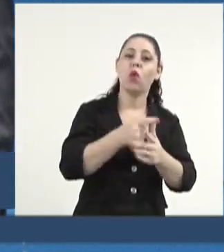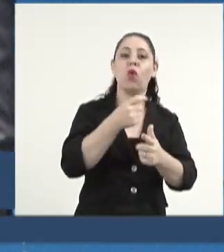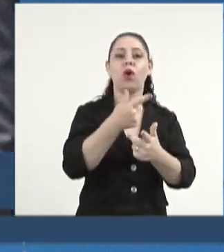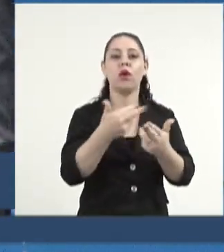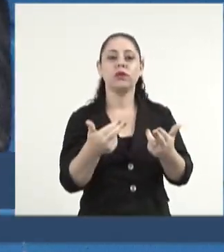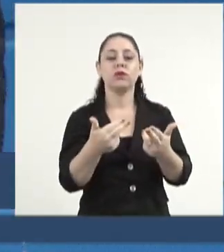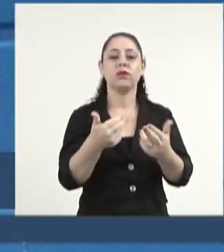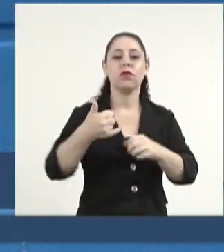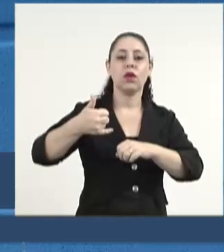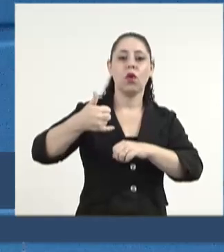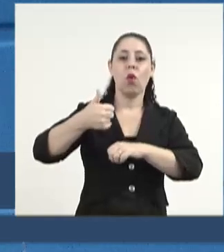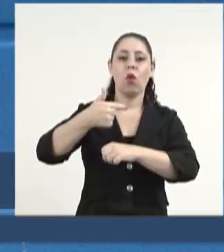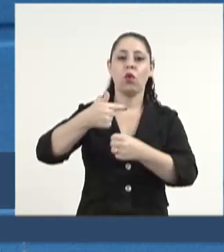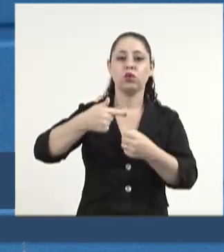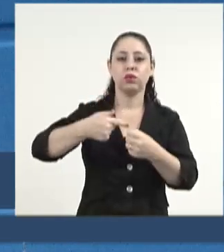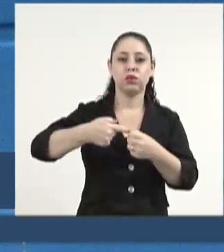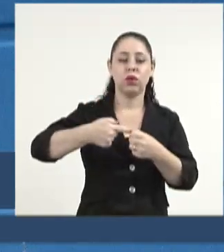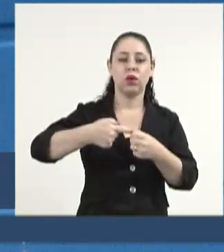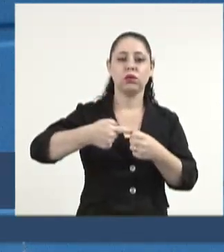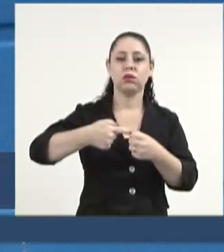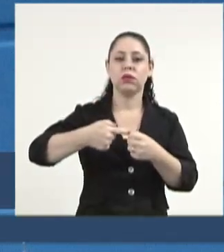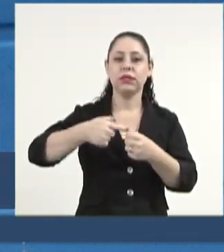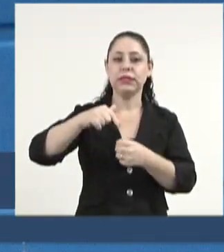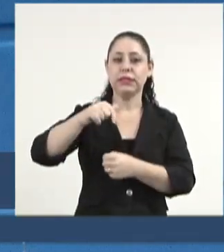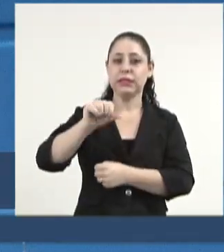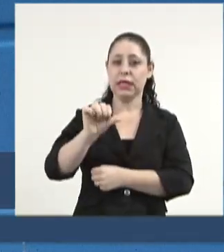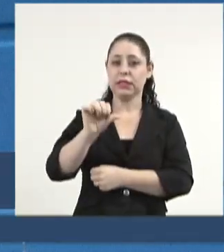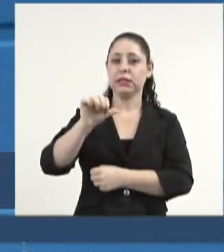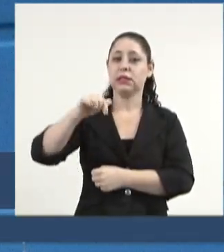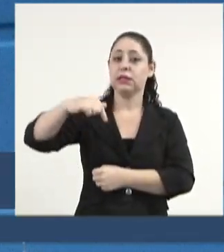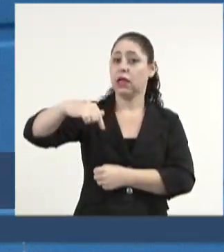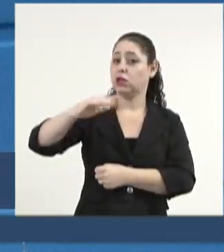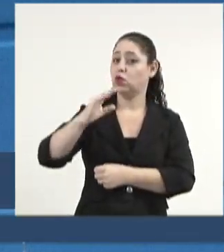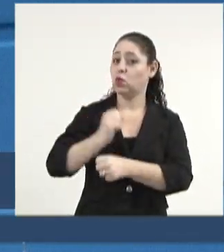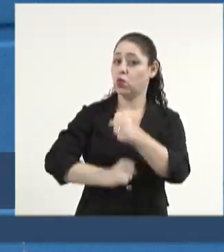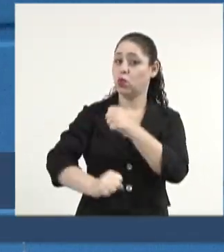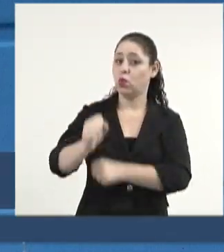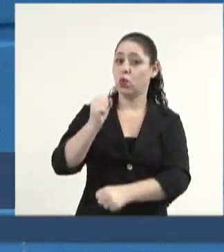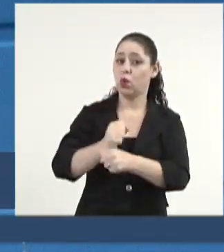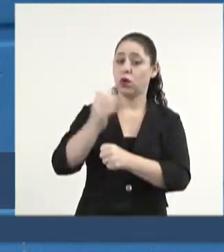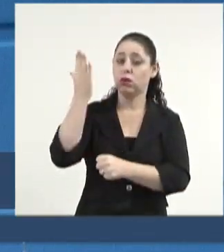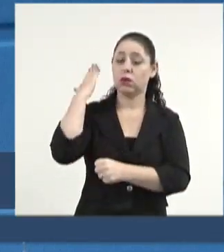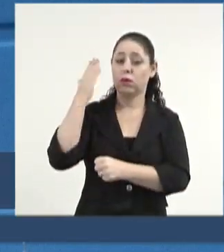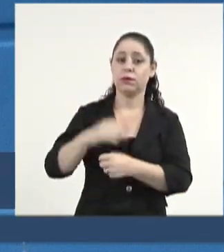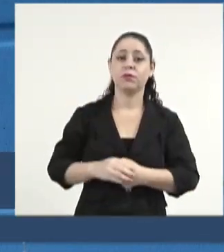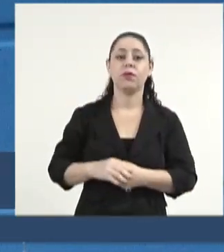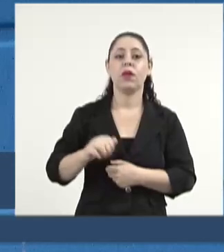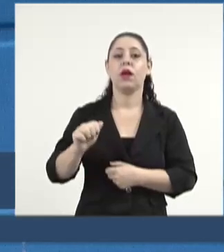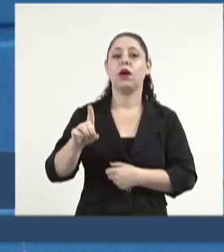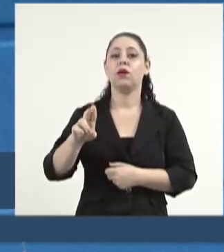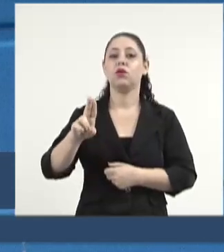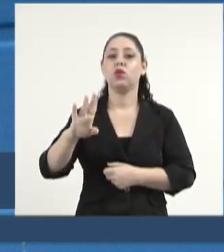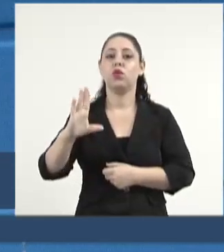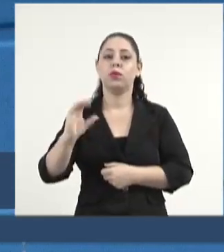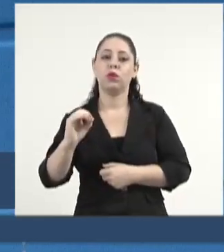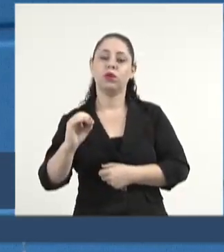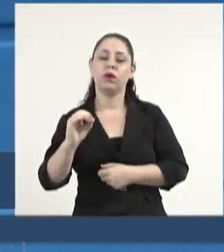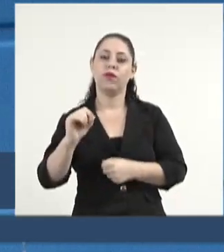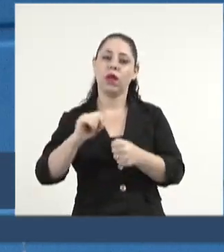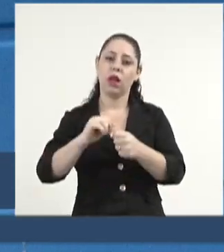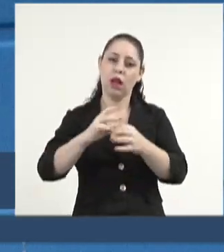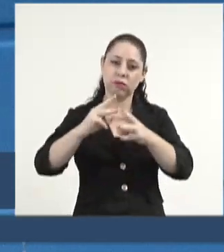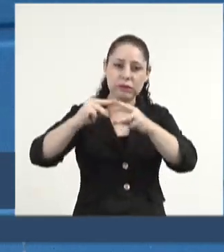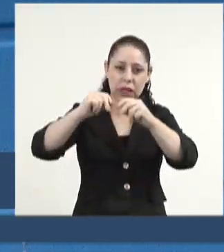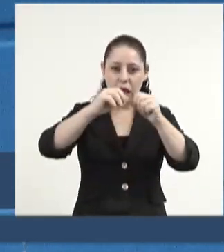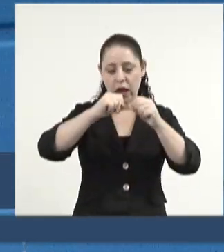vê um óleo diesel a R$ 6,00, a R$ 7,00, como nós chegamos no passado. Os adubos, todos os insumos com